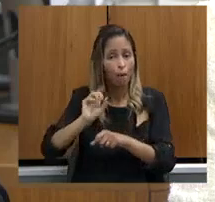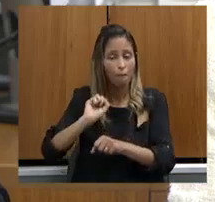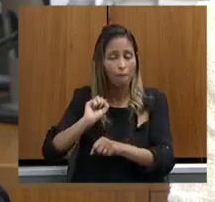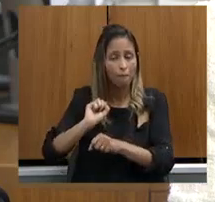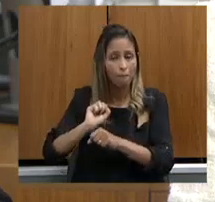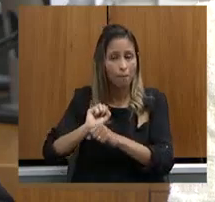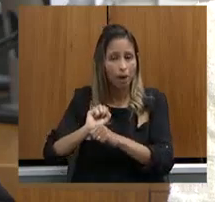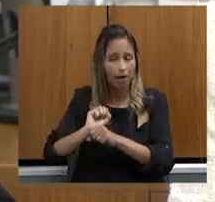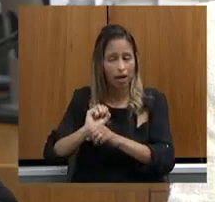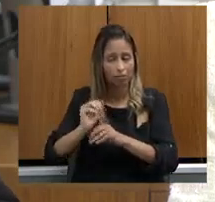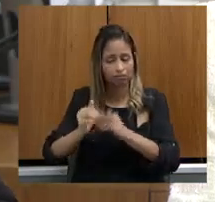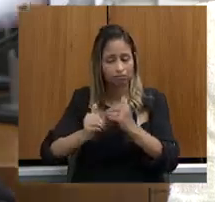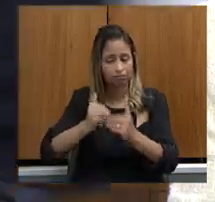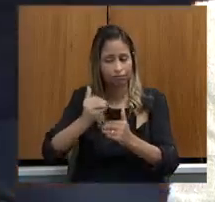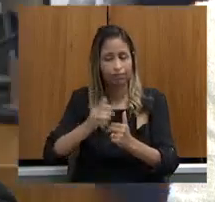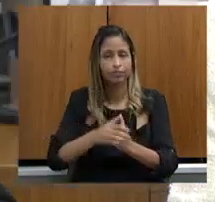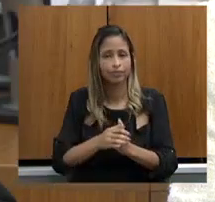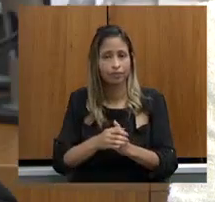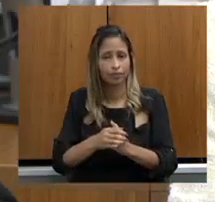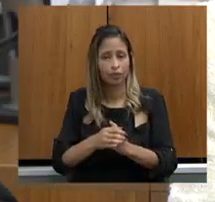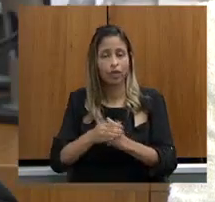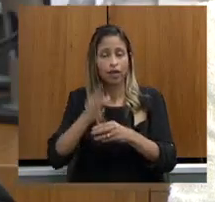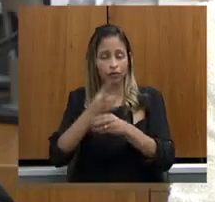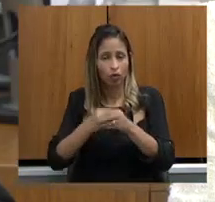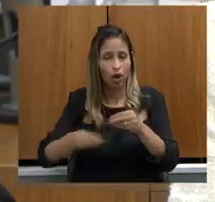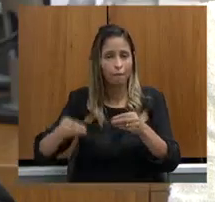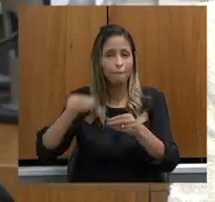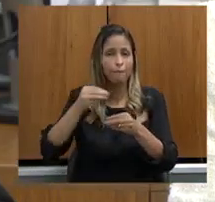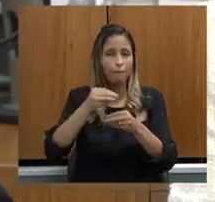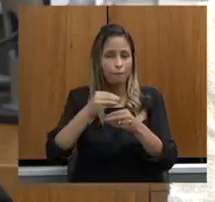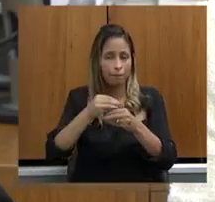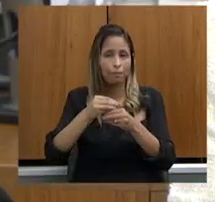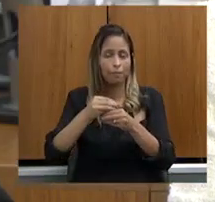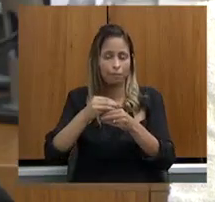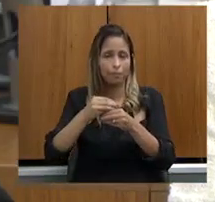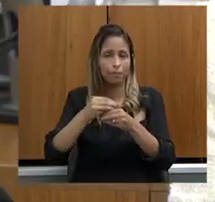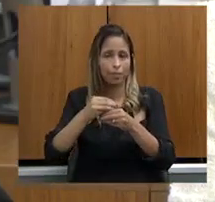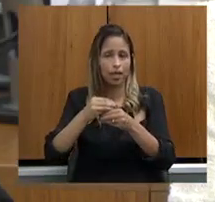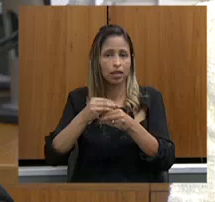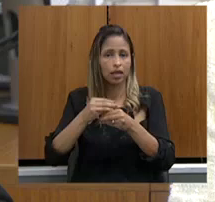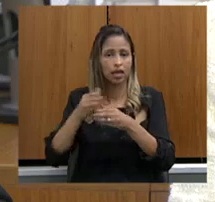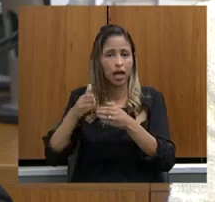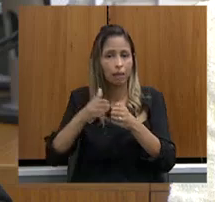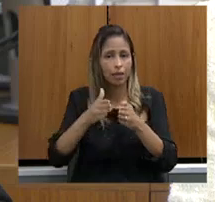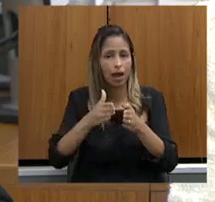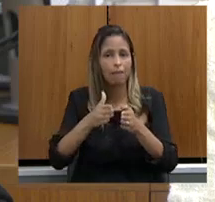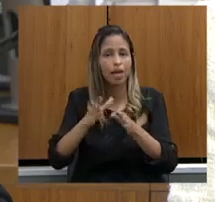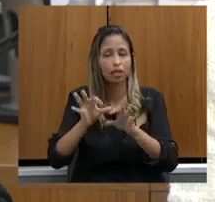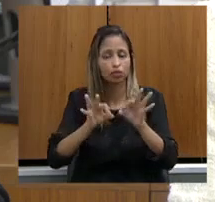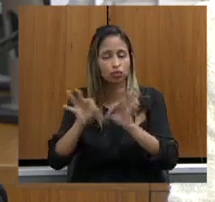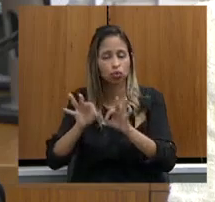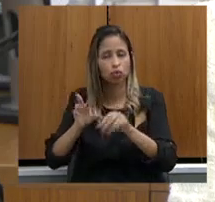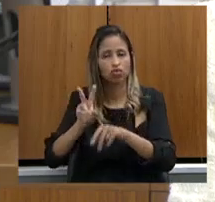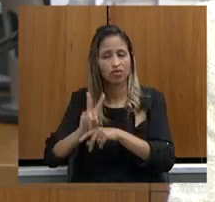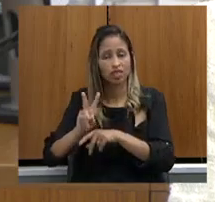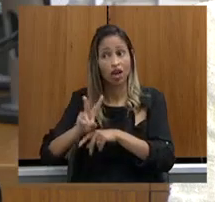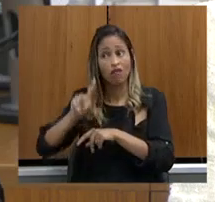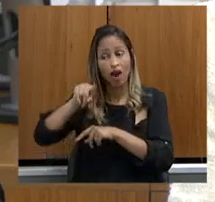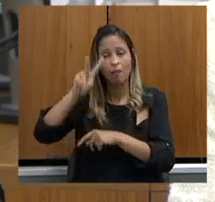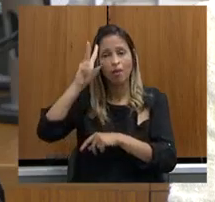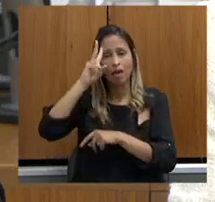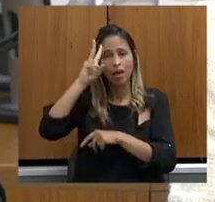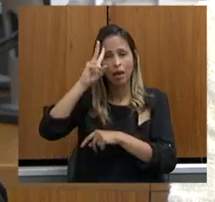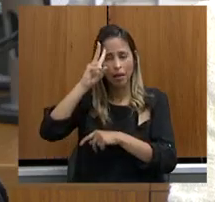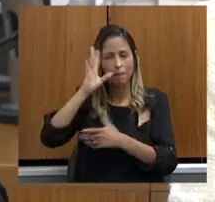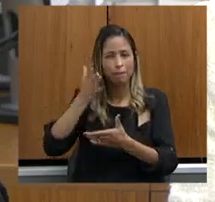fazendo o processo E aí eu vou emendar como só colocar um novo nenhum encaminhamento de medida de ajuste fiscal vamos levar a Senhora